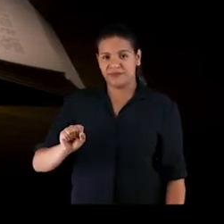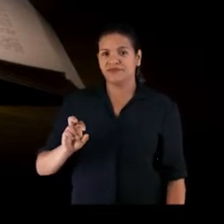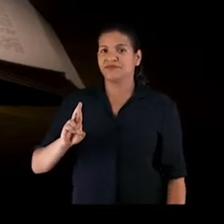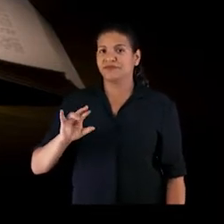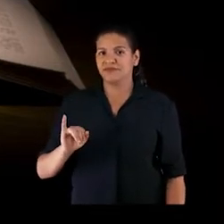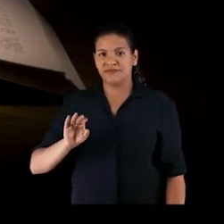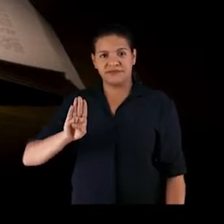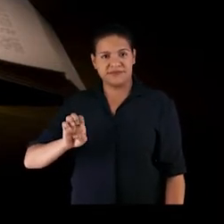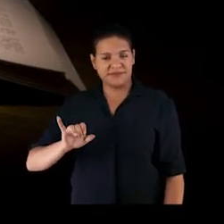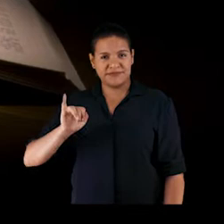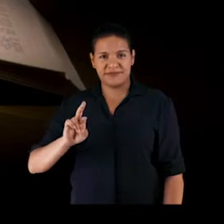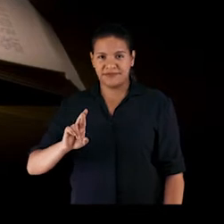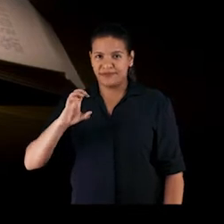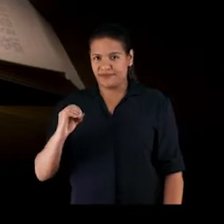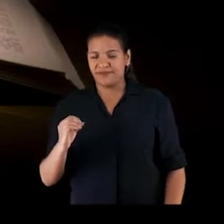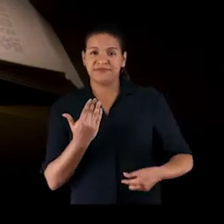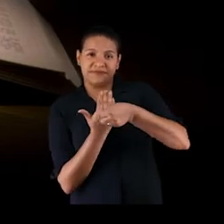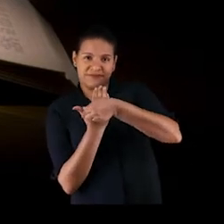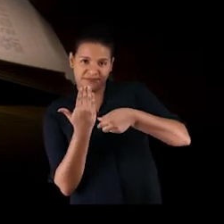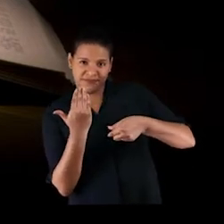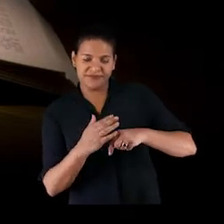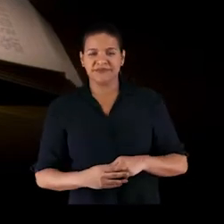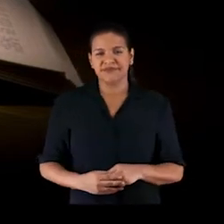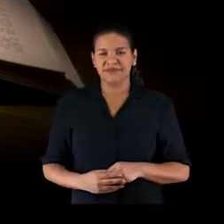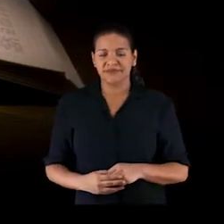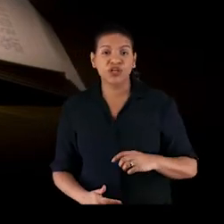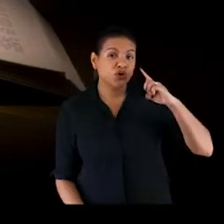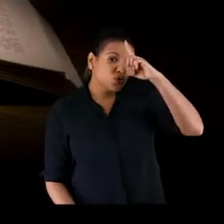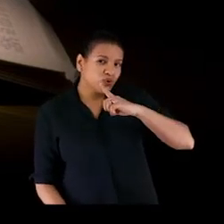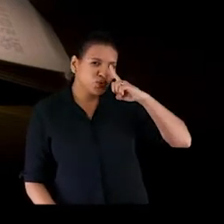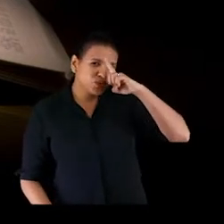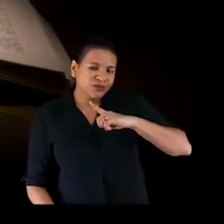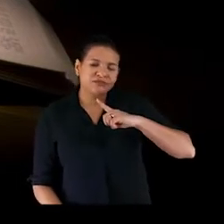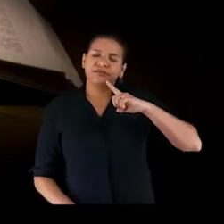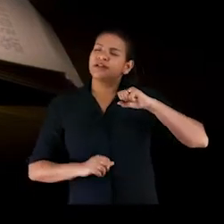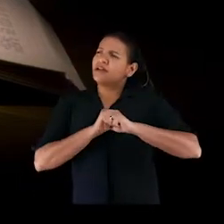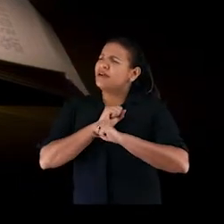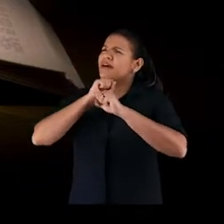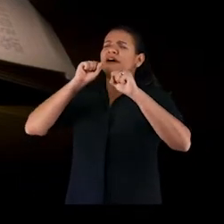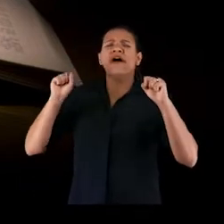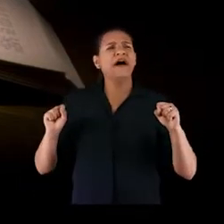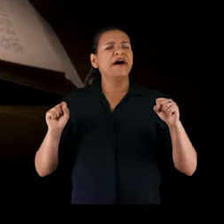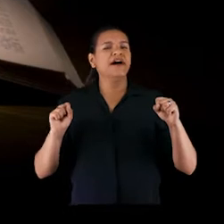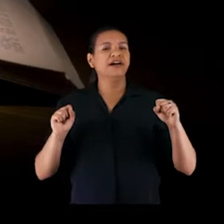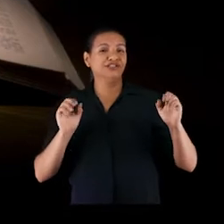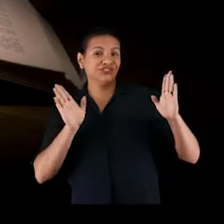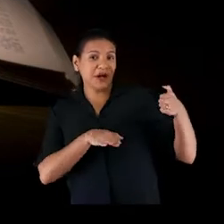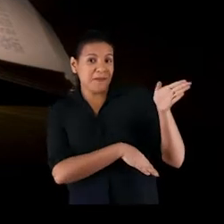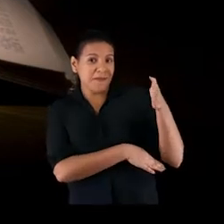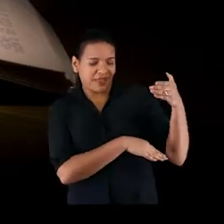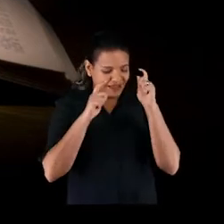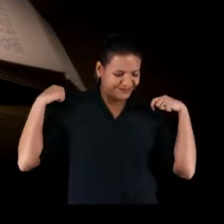Domingo era dia de jogo e o menino acordava embrulhado em sua bandeira. Na praia, com o pai, não tocava no assunto,